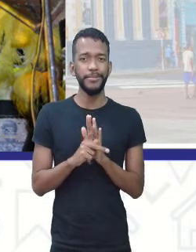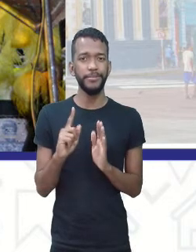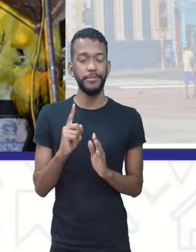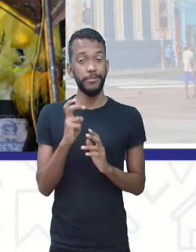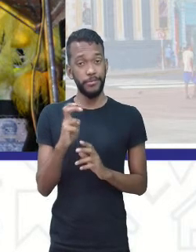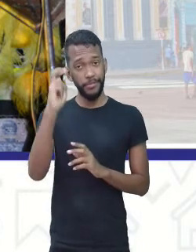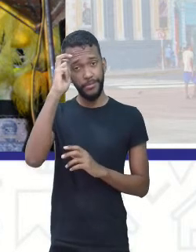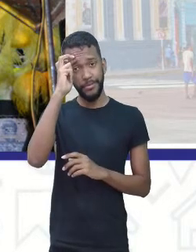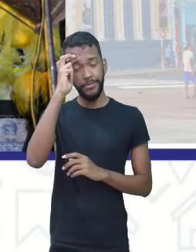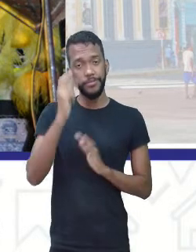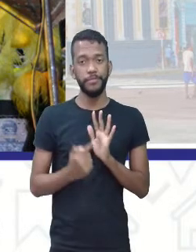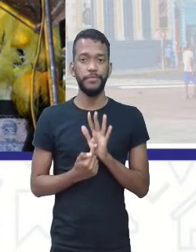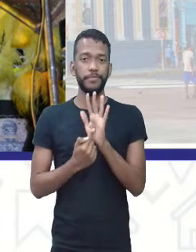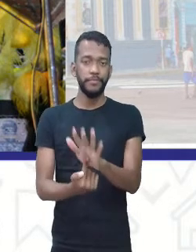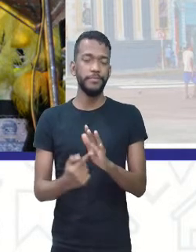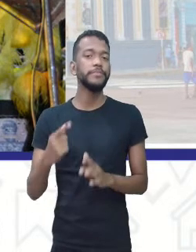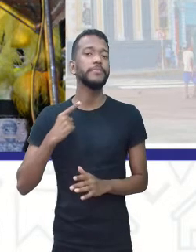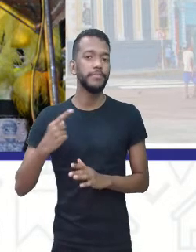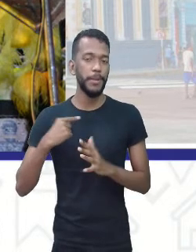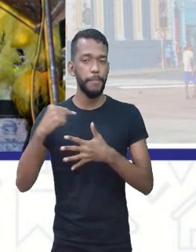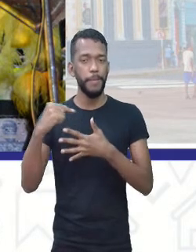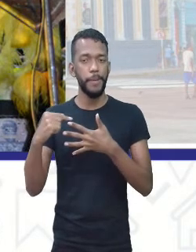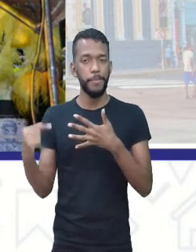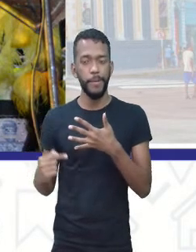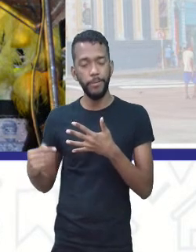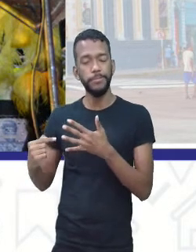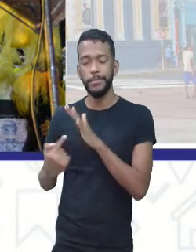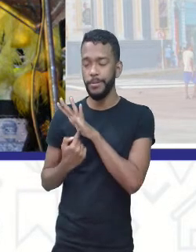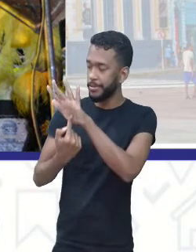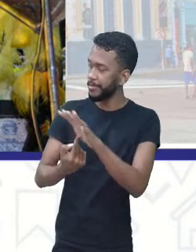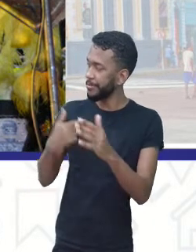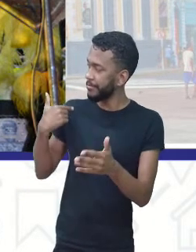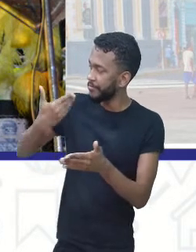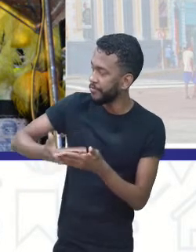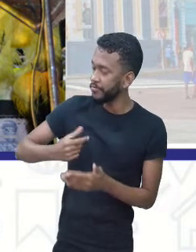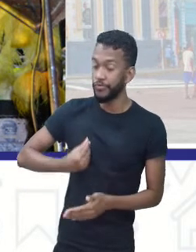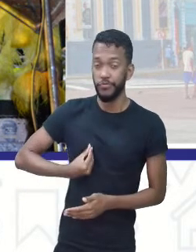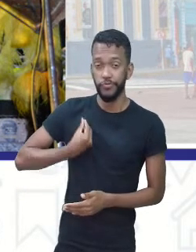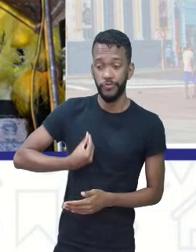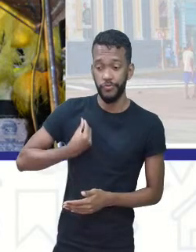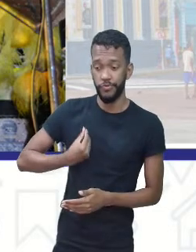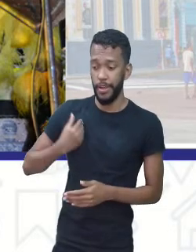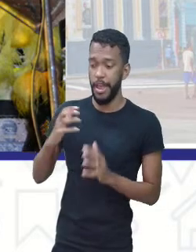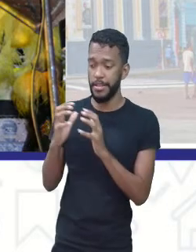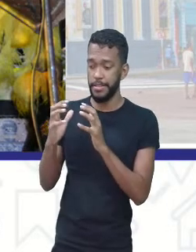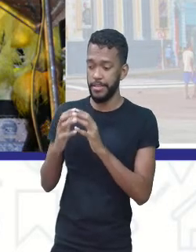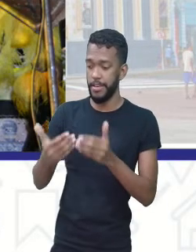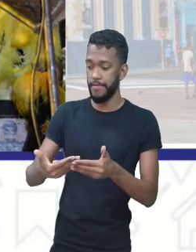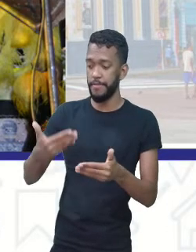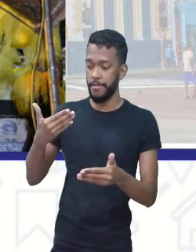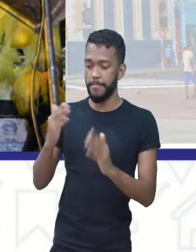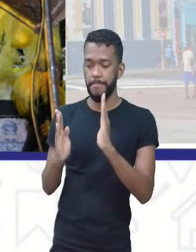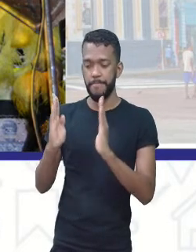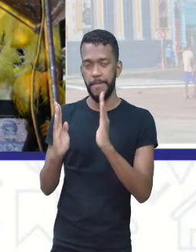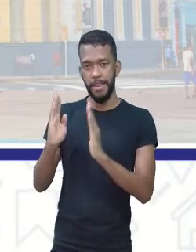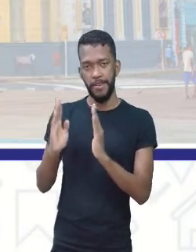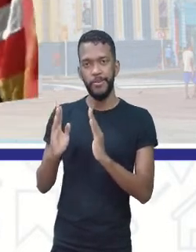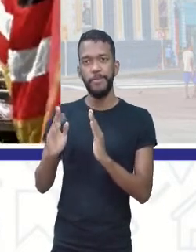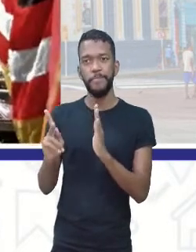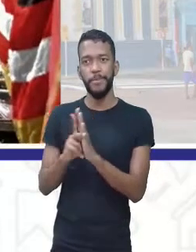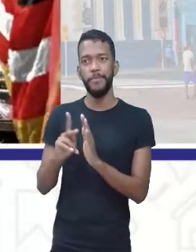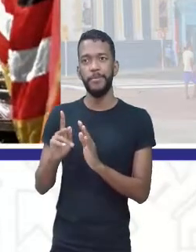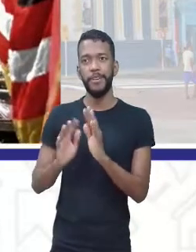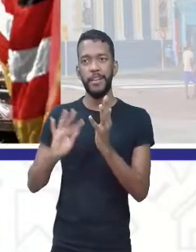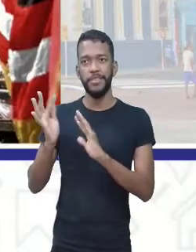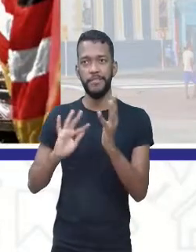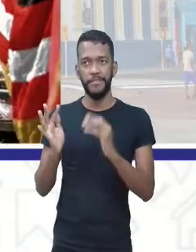temos as apresentações, inclusive aqui na cidade do Recife, durante o período do carnaval. Vamos